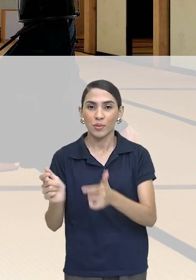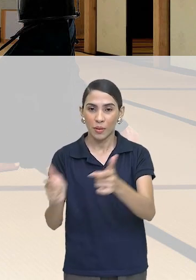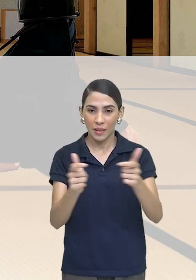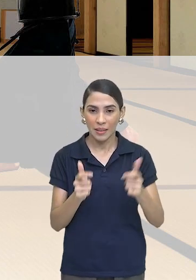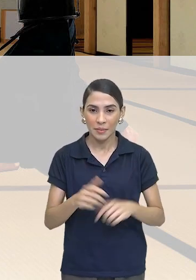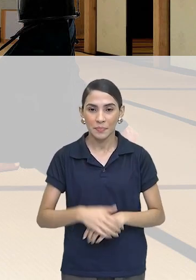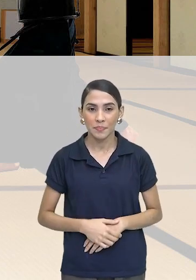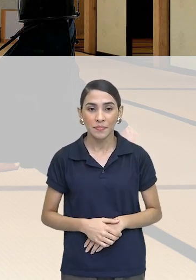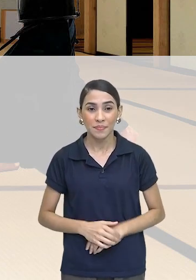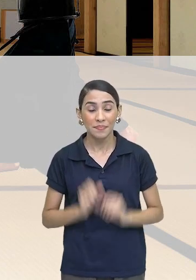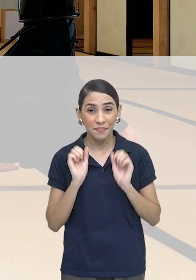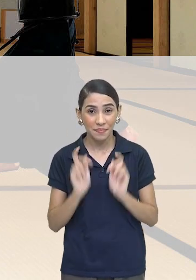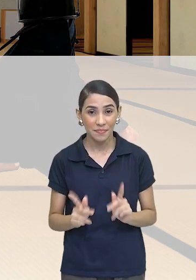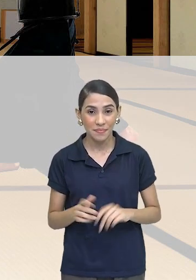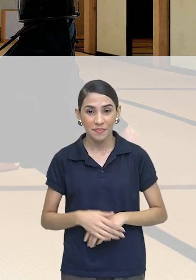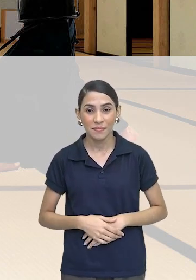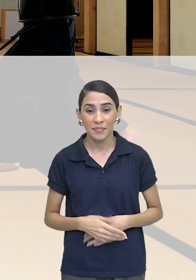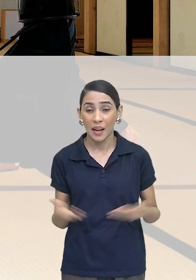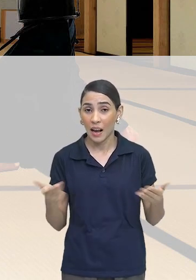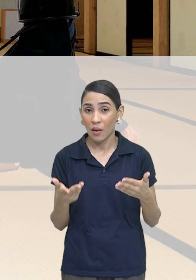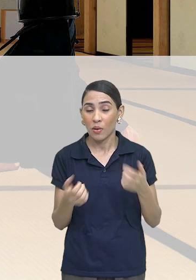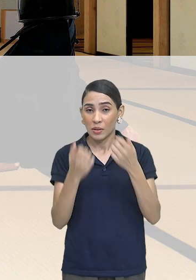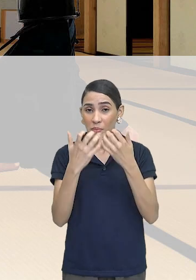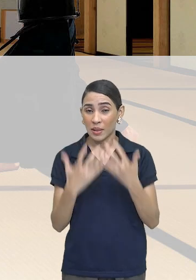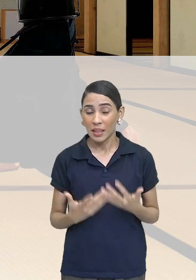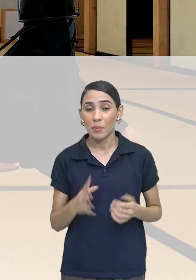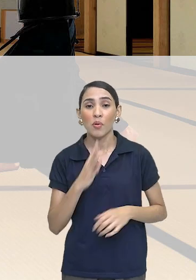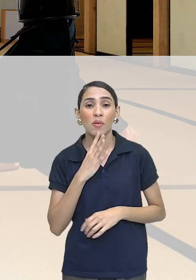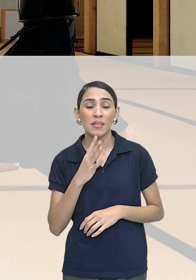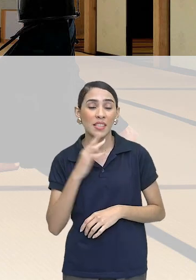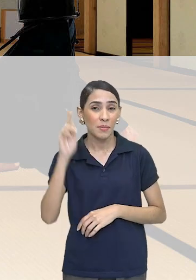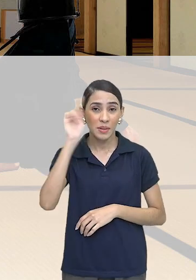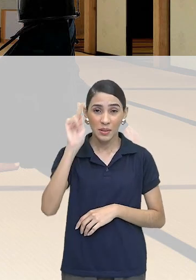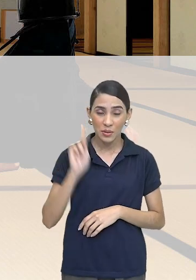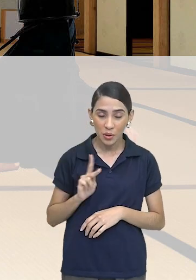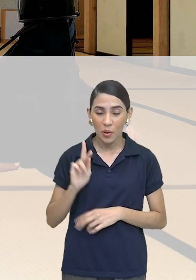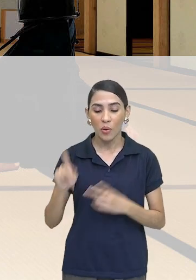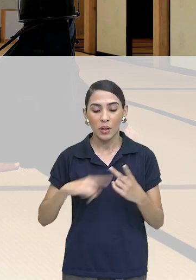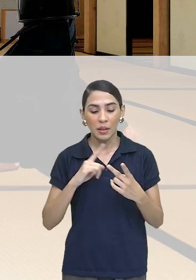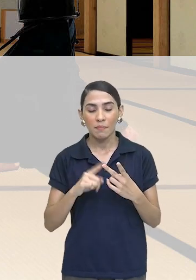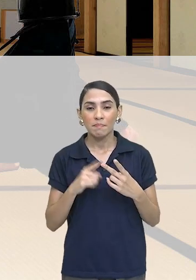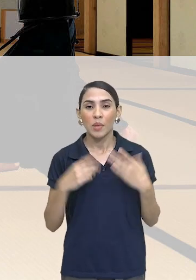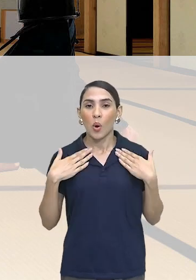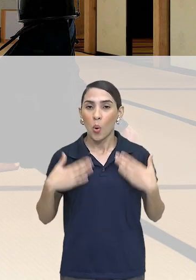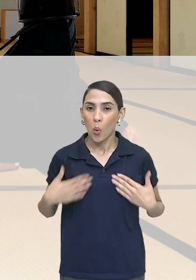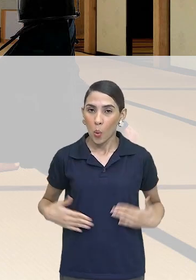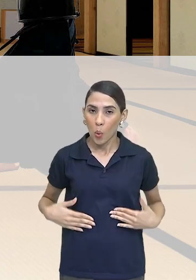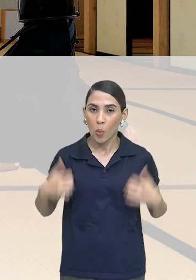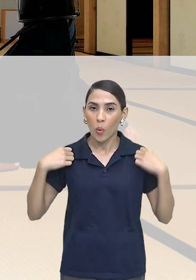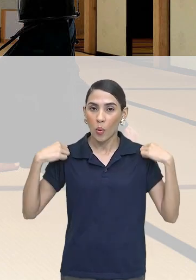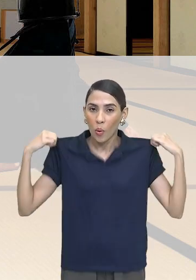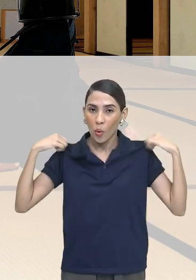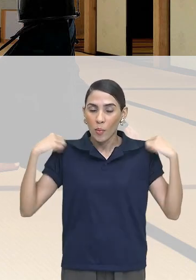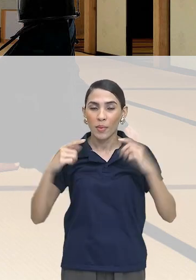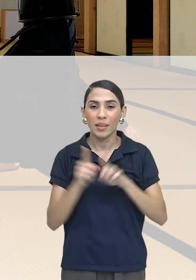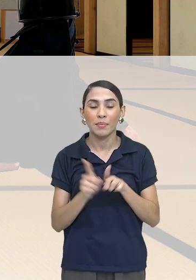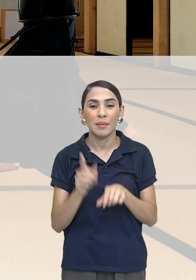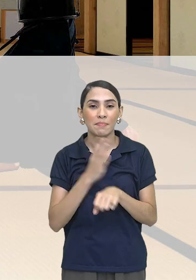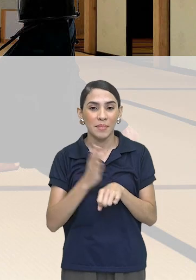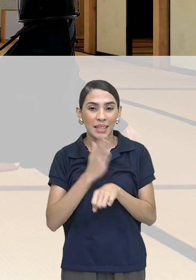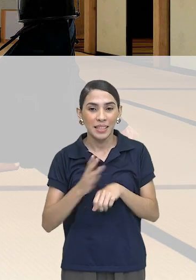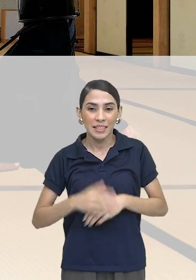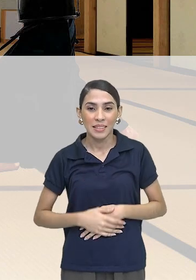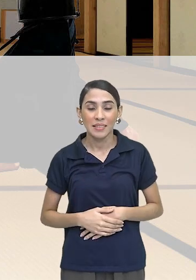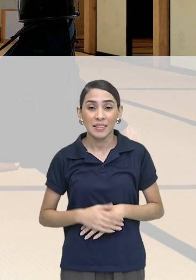locais. Muito bem, agora que a gente já conheceu um pouco da história, da vestimenta, do